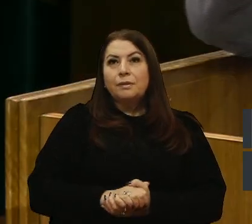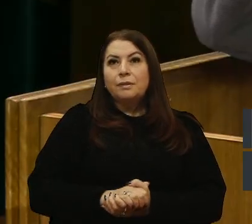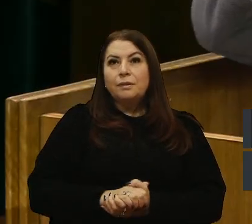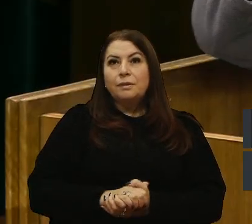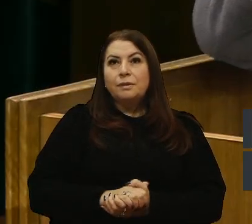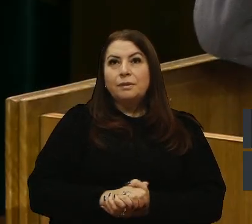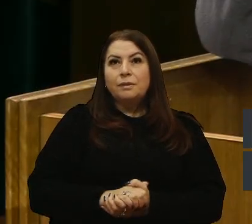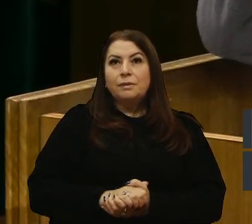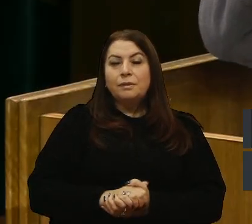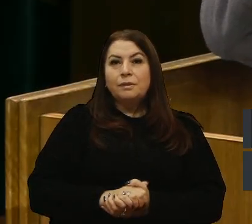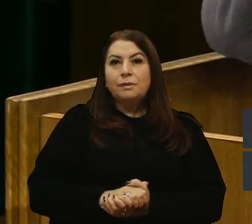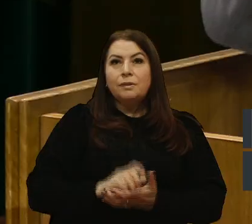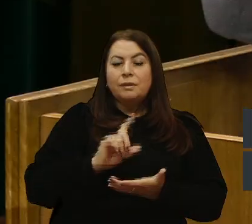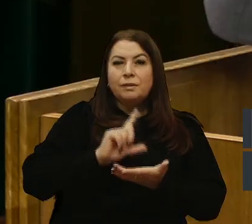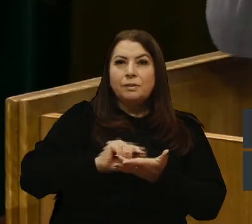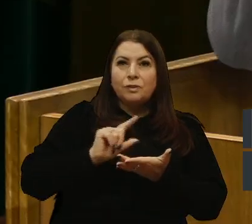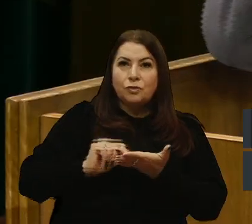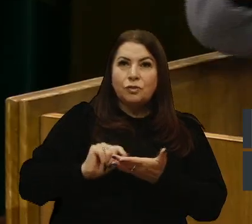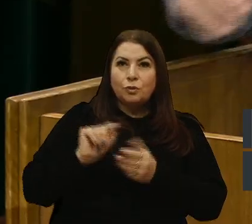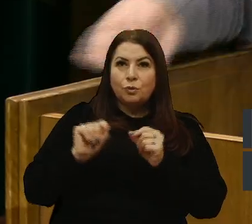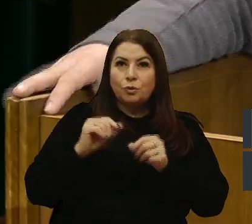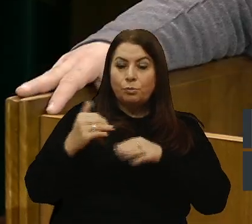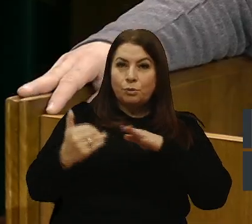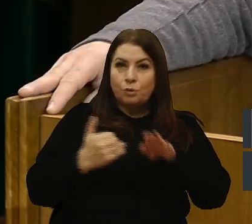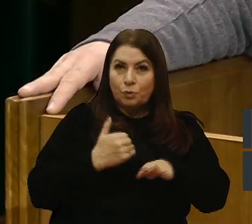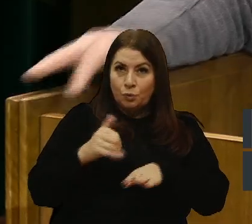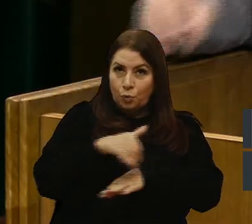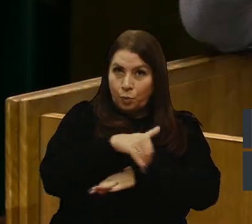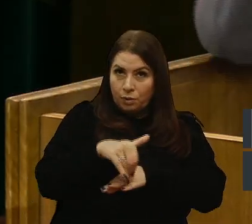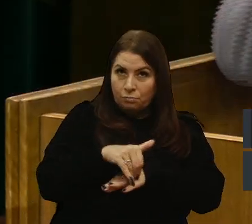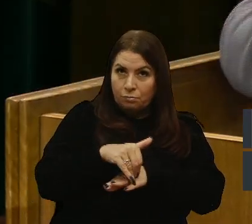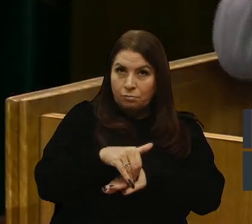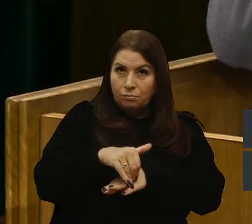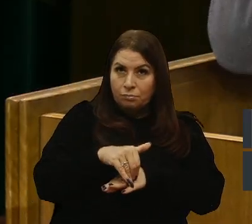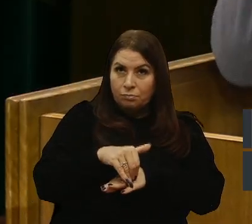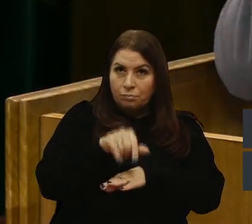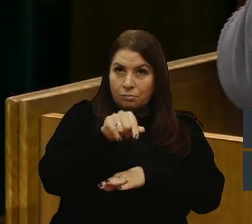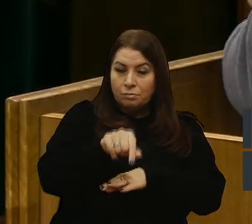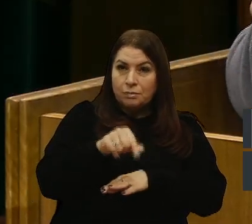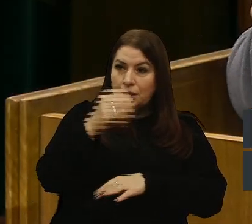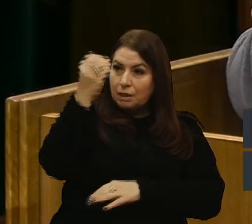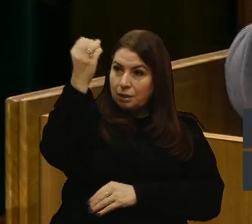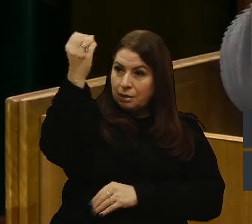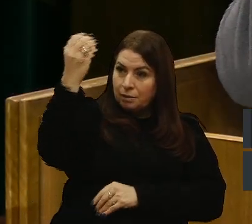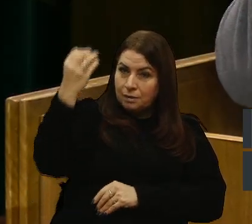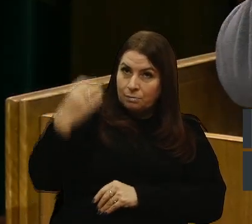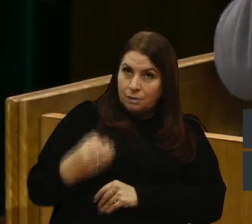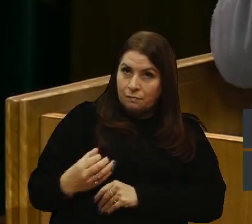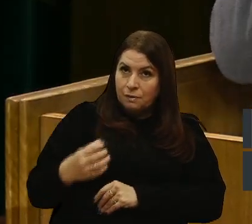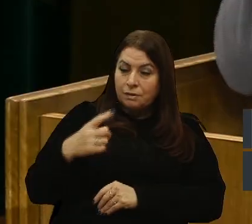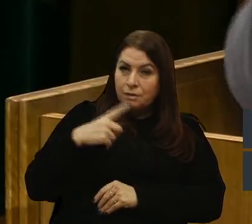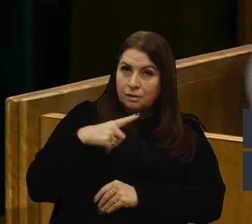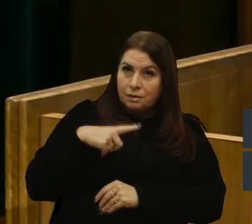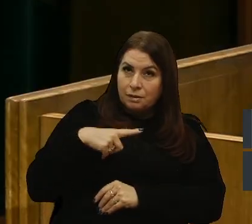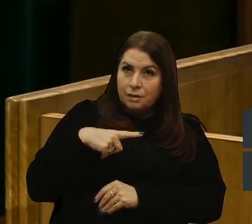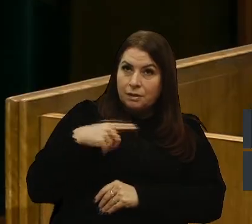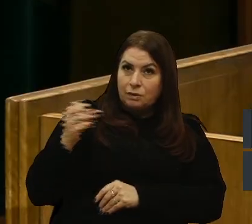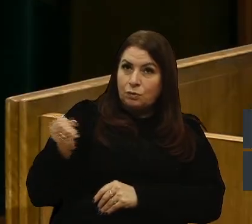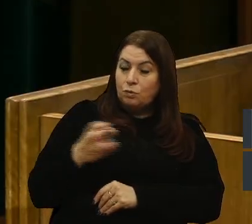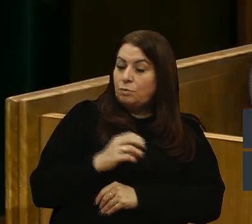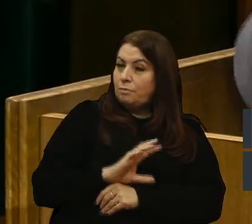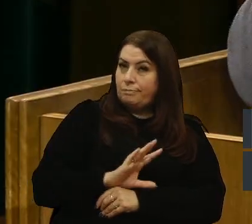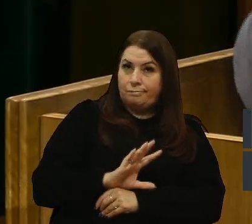no artigo que vocês leram sobre rodovias, a concepção de semáforos esteja